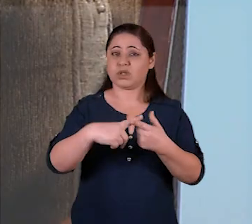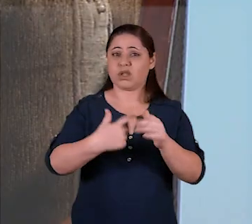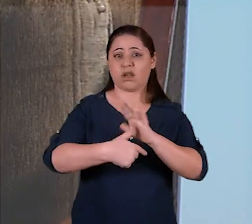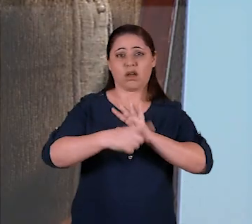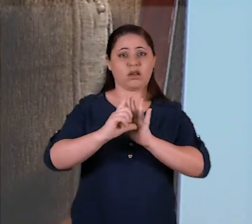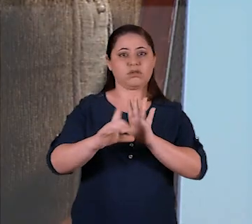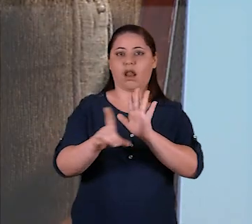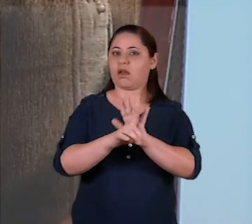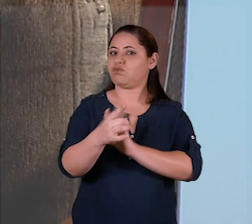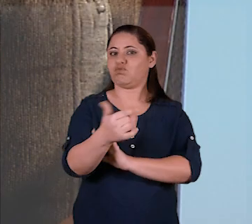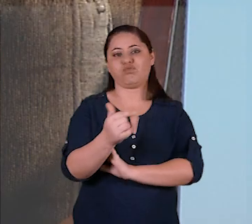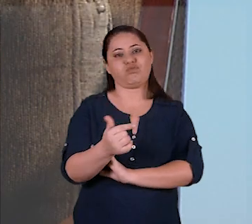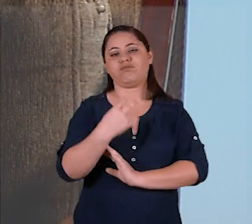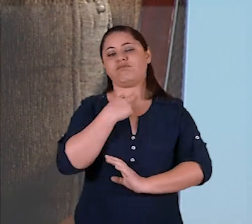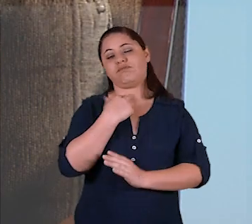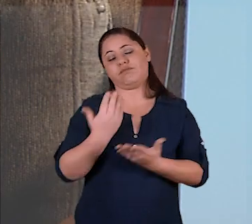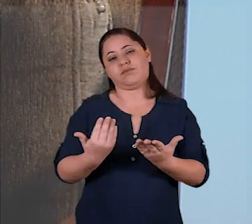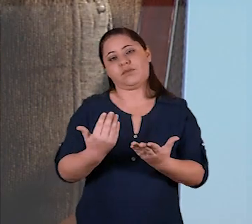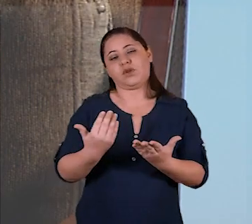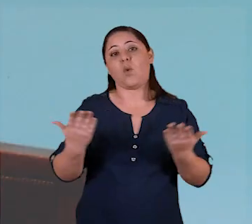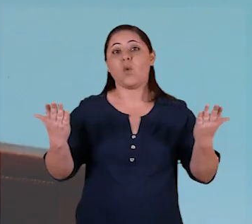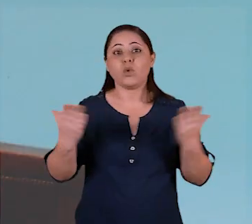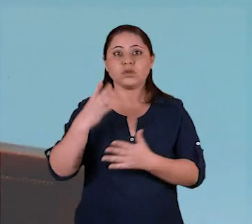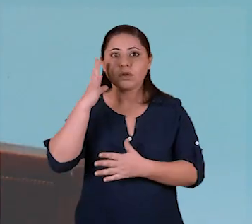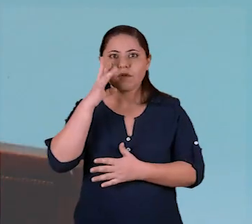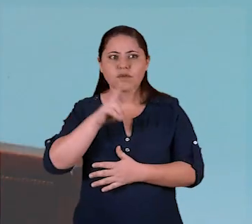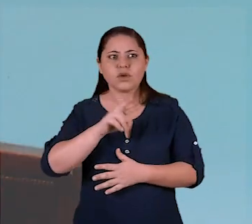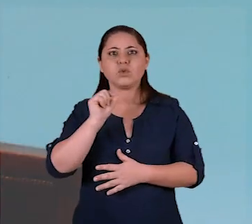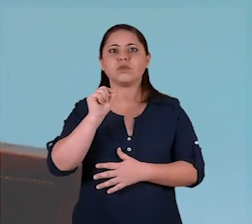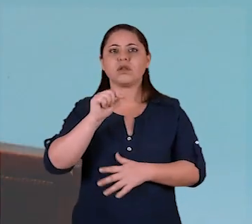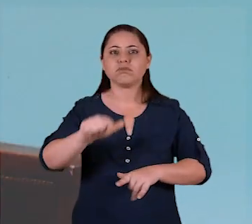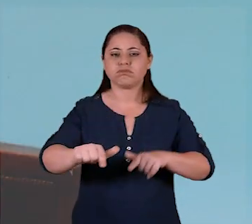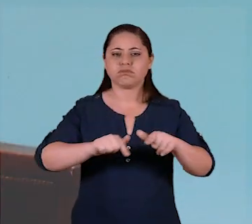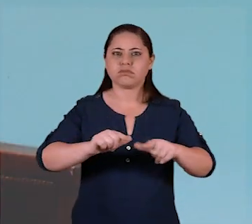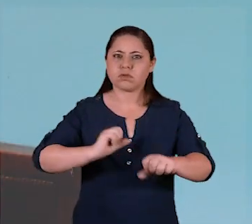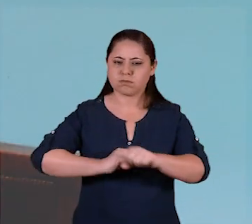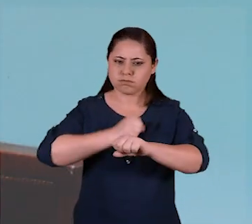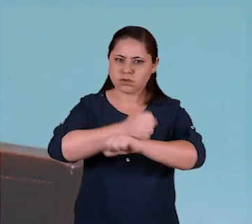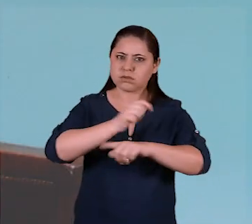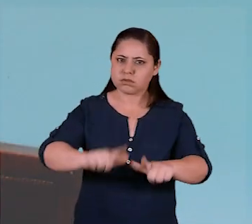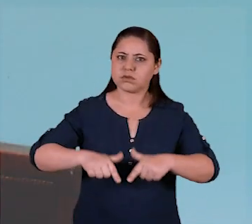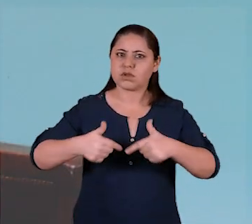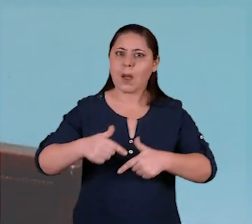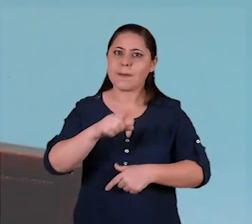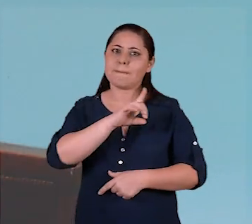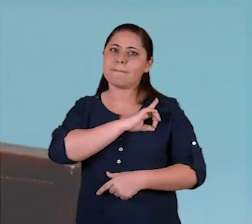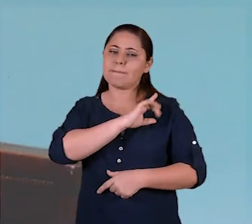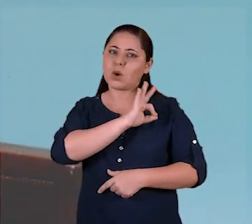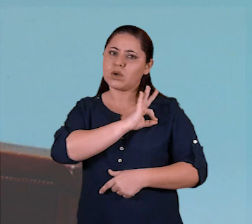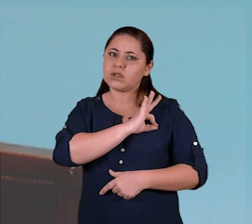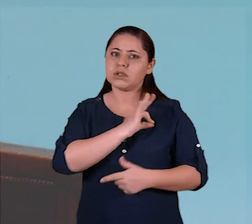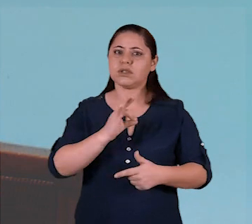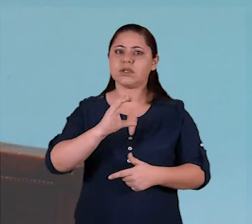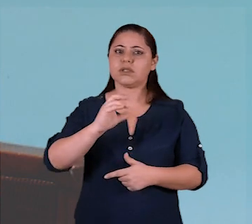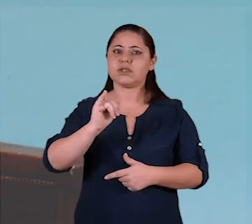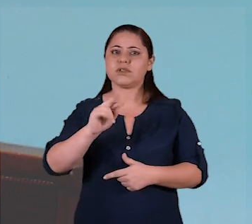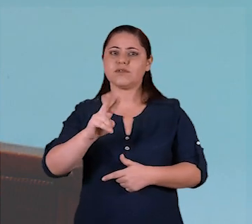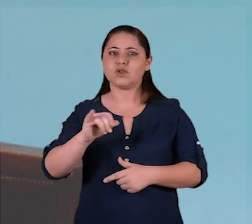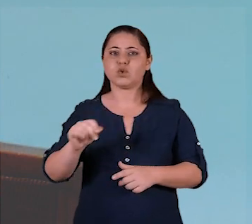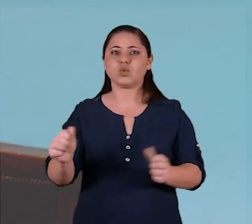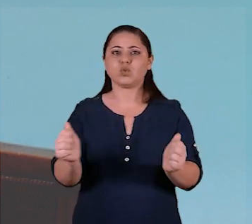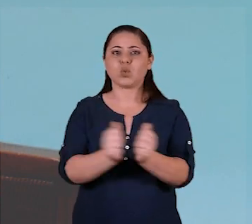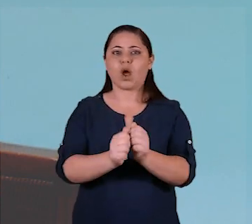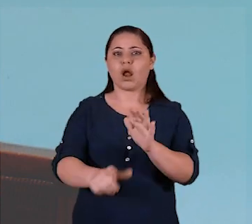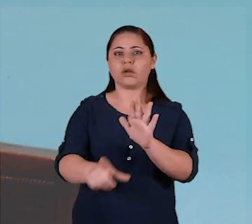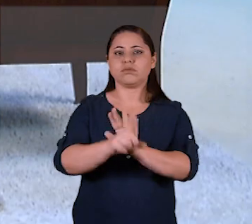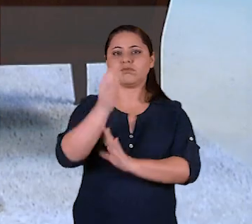Penha isso não era possível. Então, assim, o que vemos agora é um trabalho efetivo da Polícia Civil com a Lei Maria